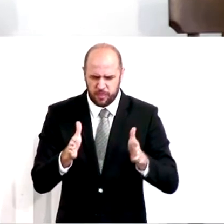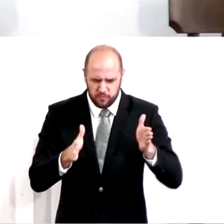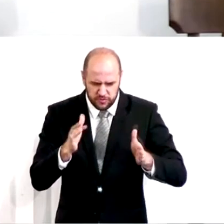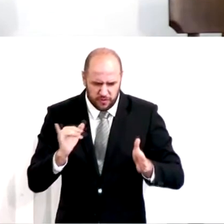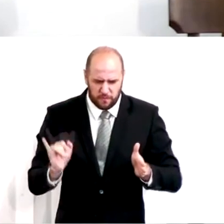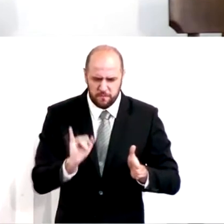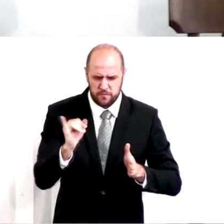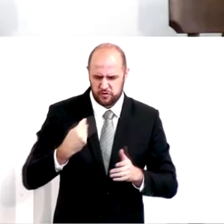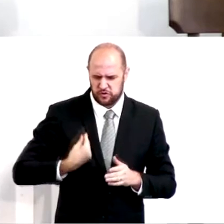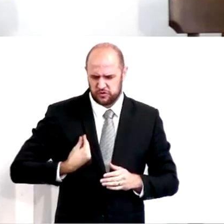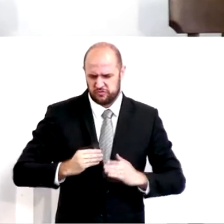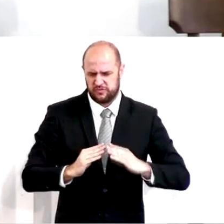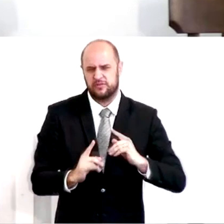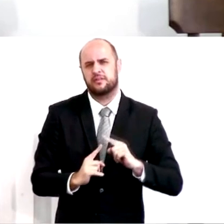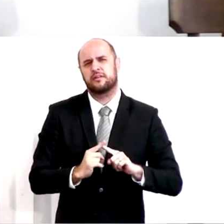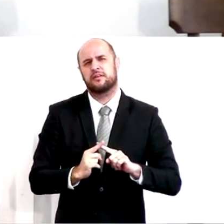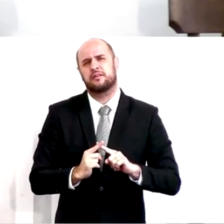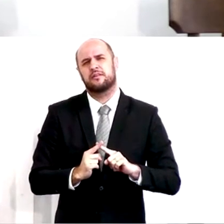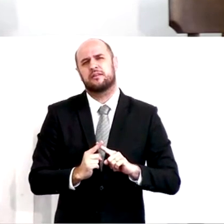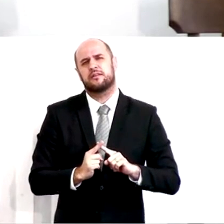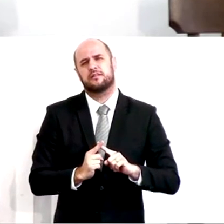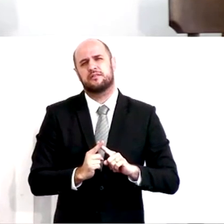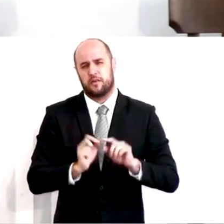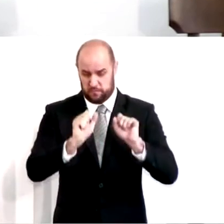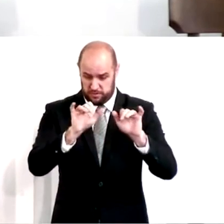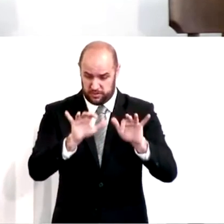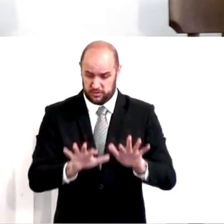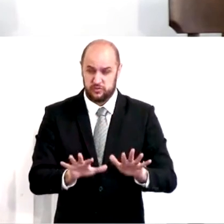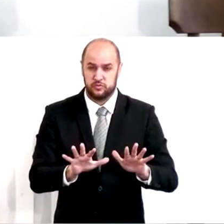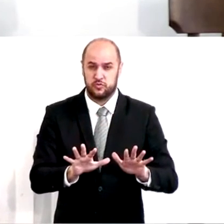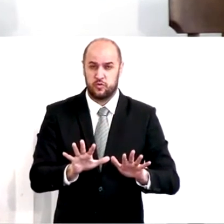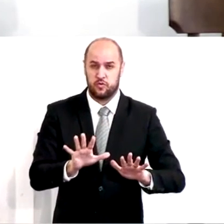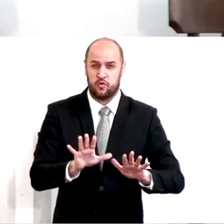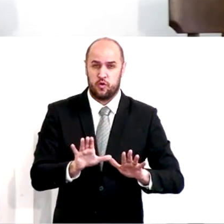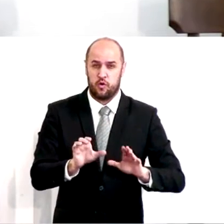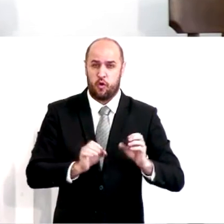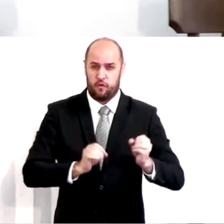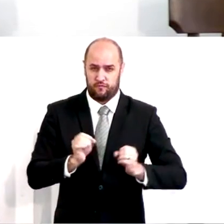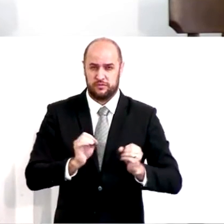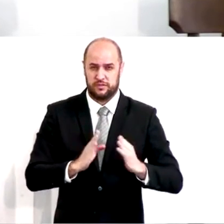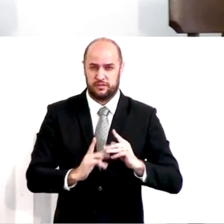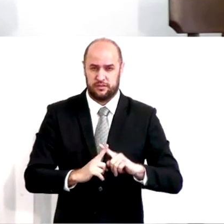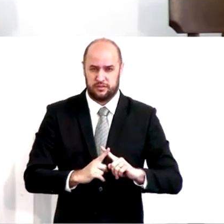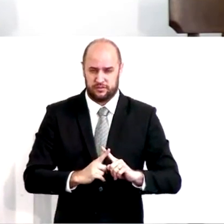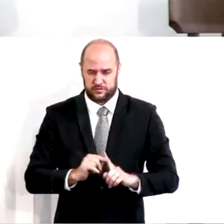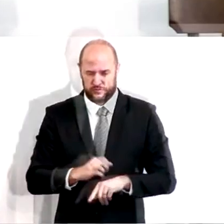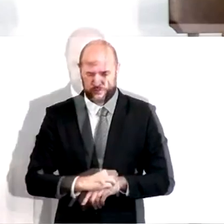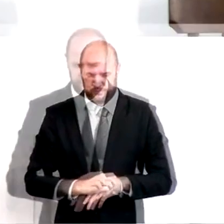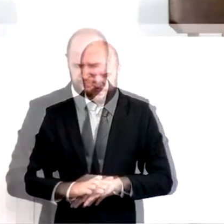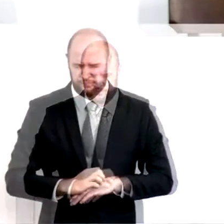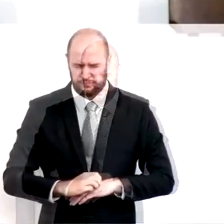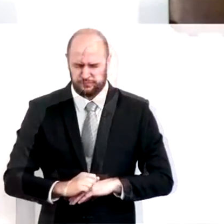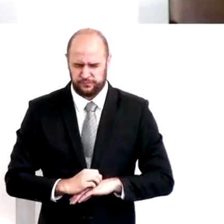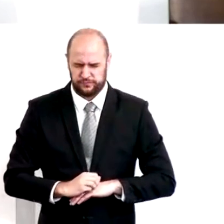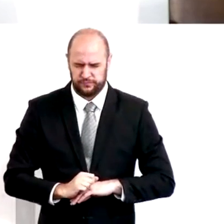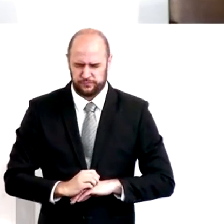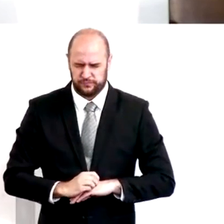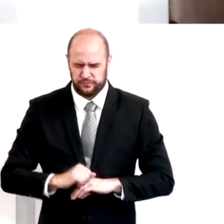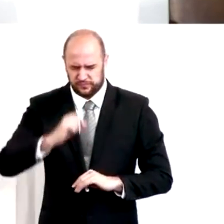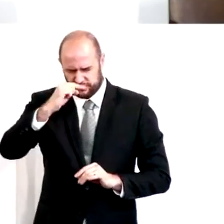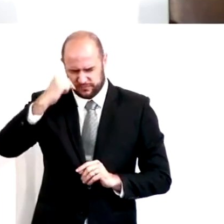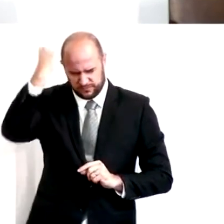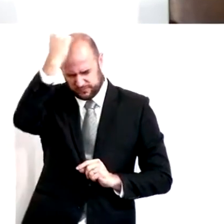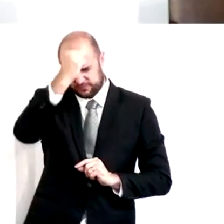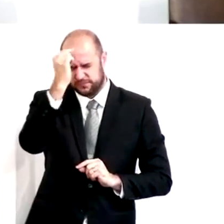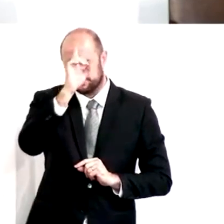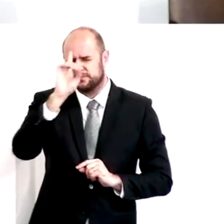vida da nossa igreja, que é ordenação e instalação dos nossos oficiais. Feche os seus olhos, por favor. Santo e eterno